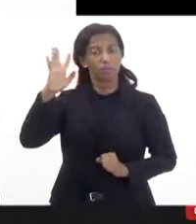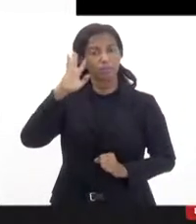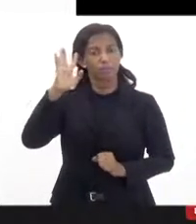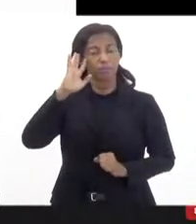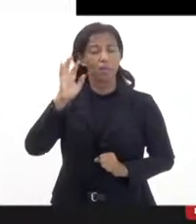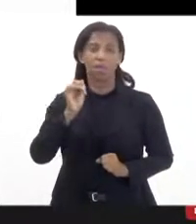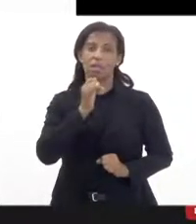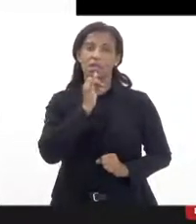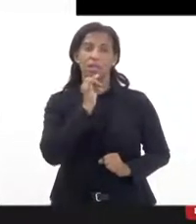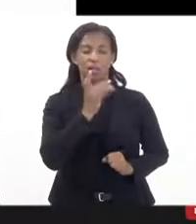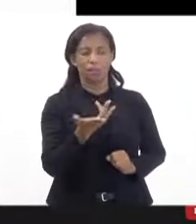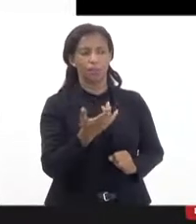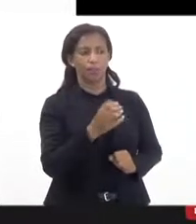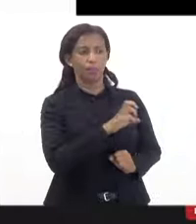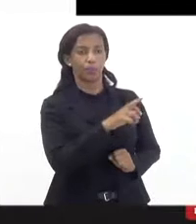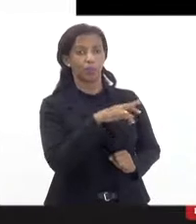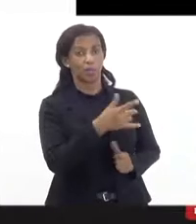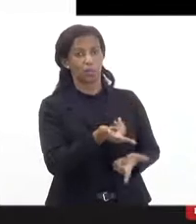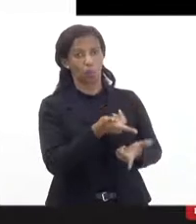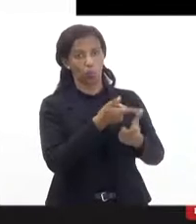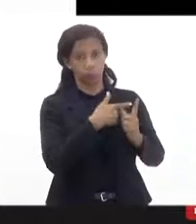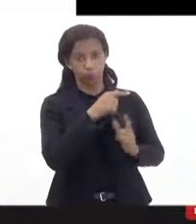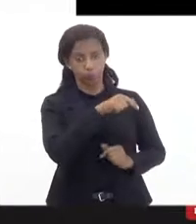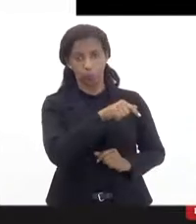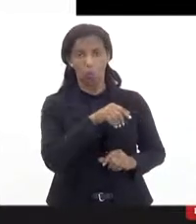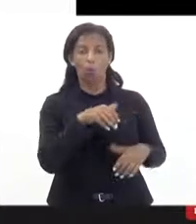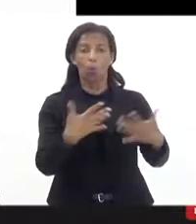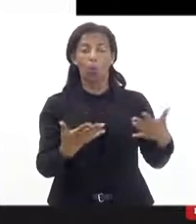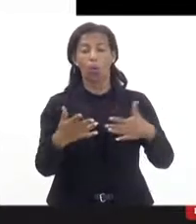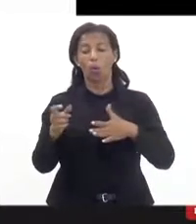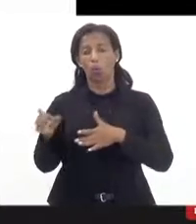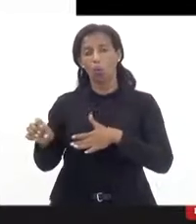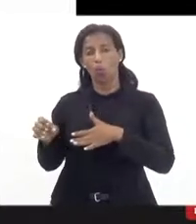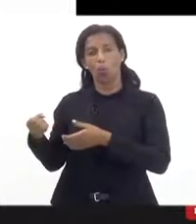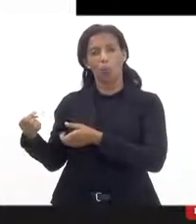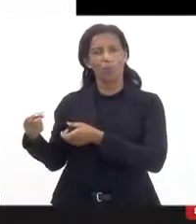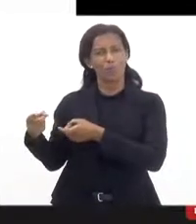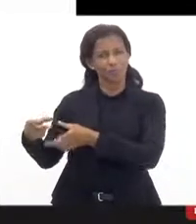um credor de empréstimo do Estado ou um fornecedor,